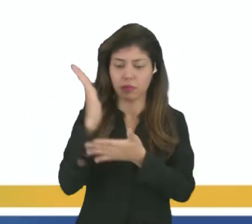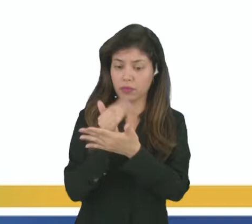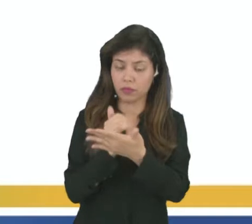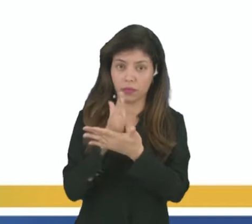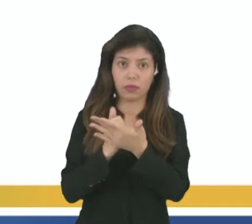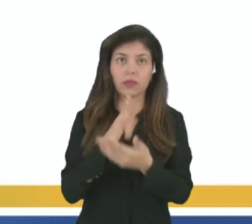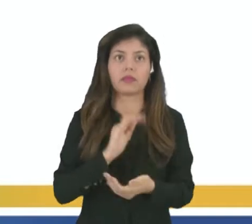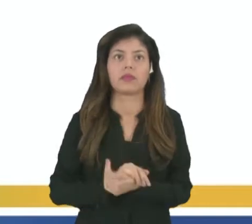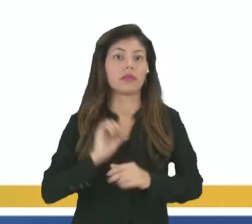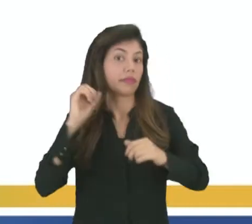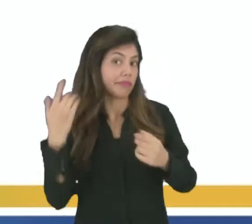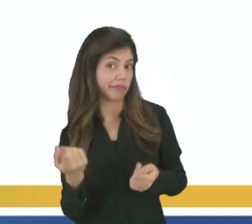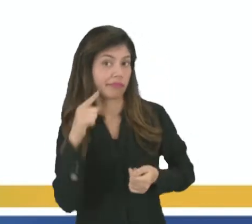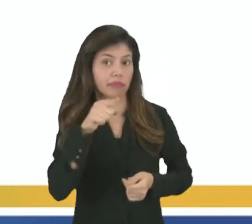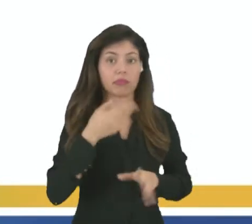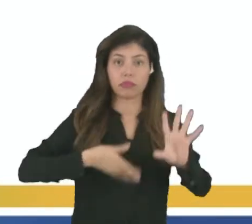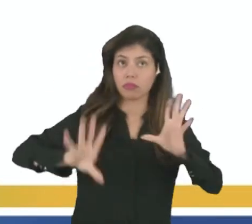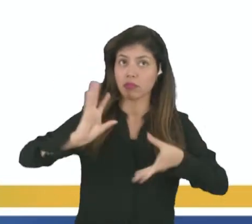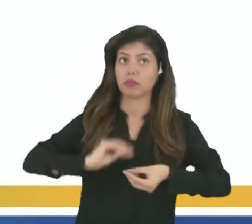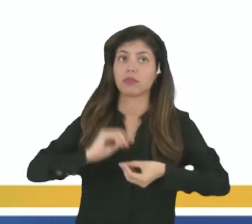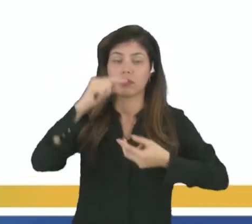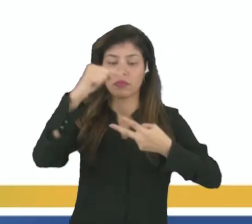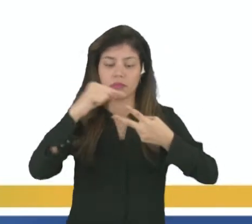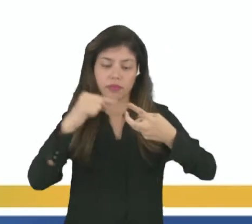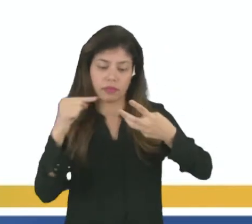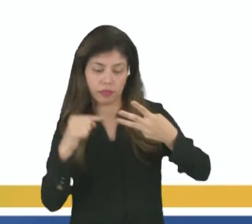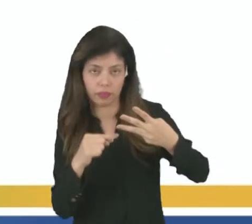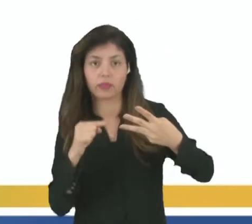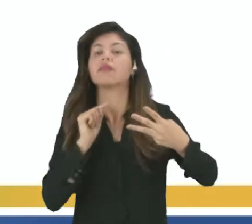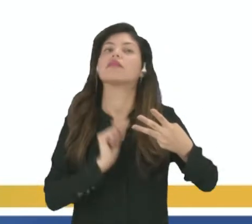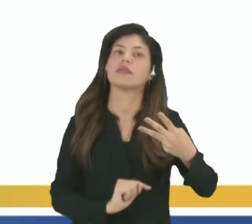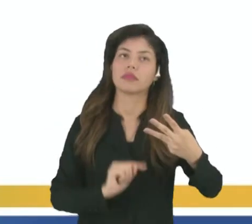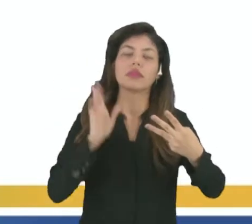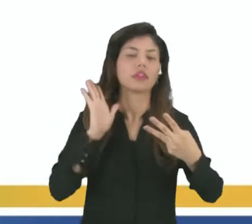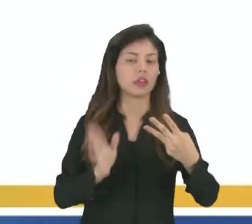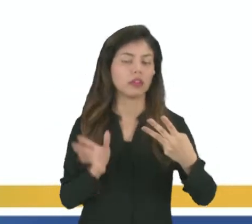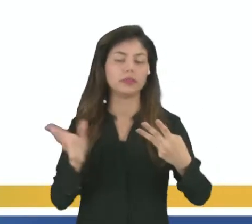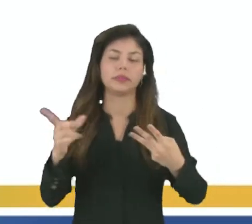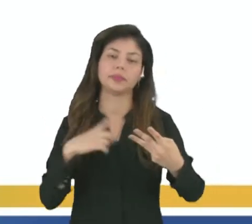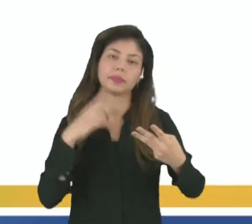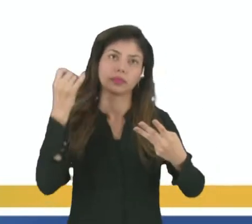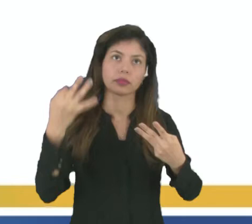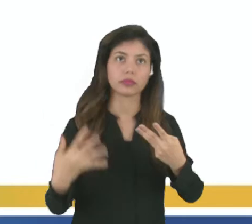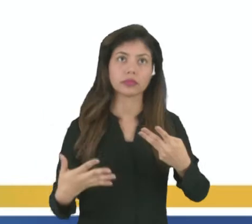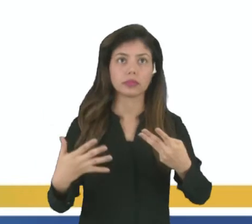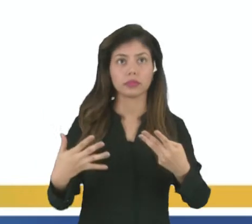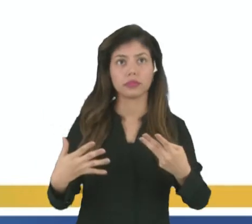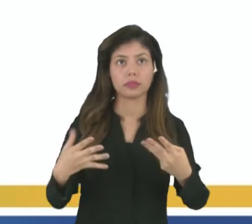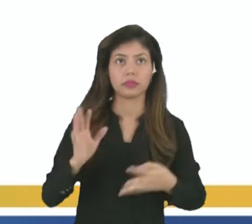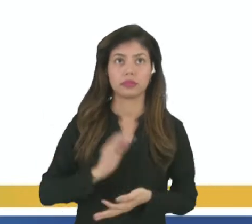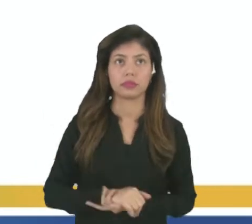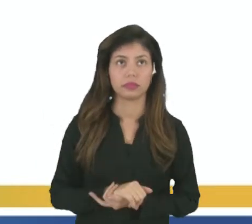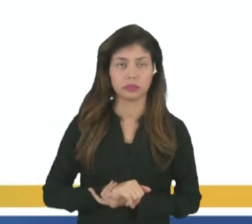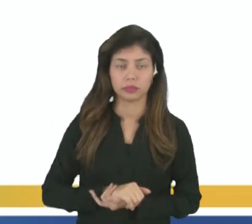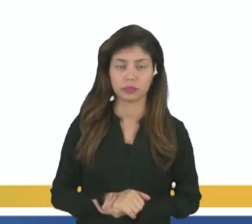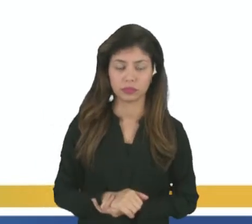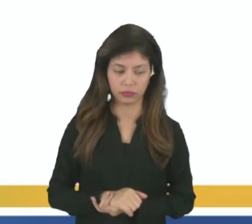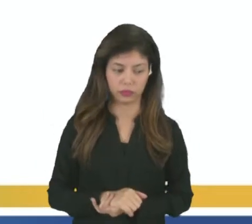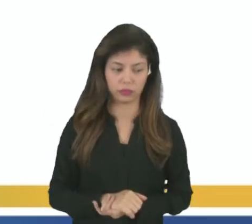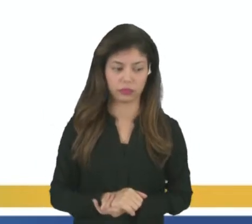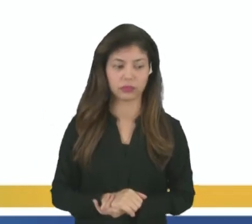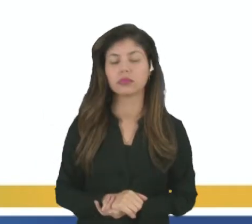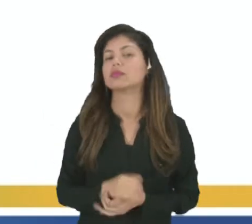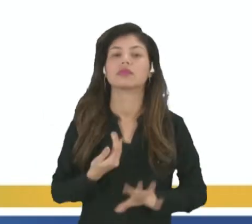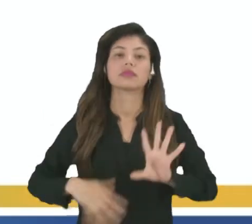subdividem. É o caso do resumo. Trago 3 tipos para vocês que já foi sistematizado para nossa compreensão, que